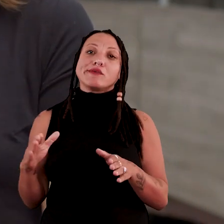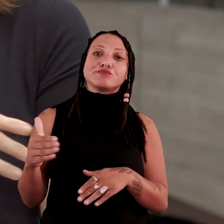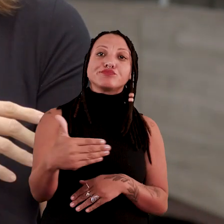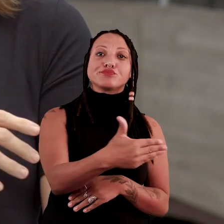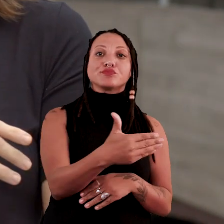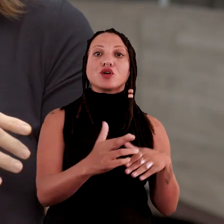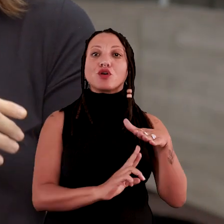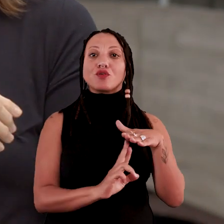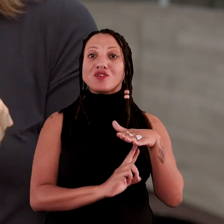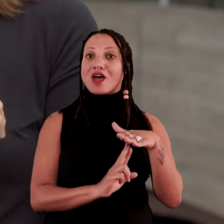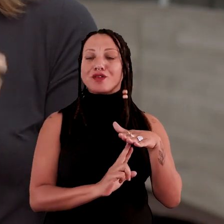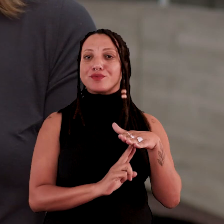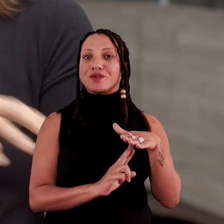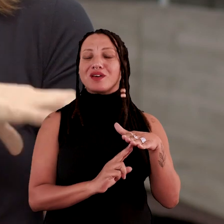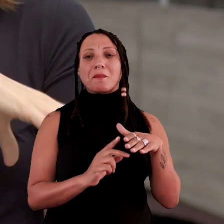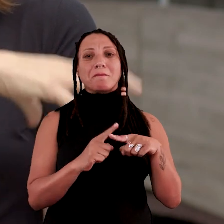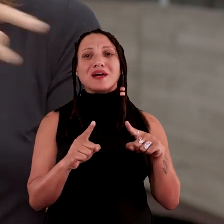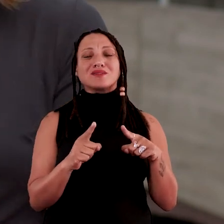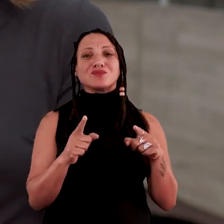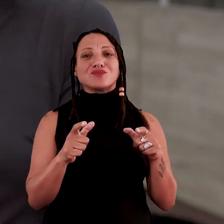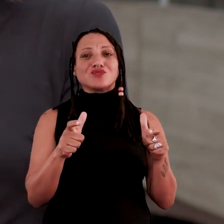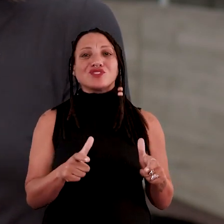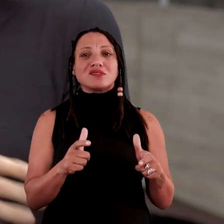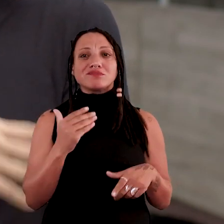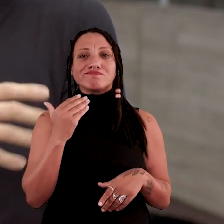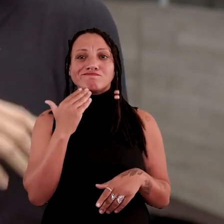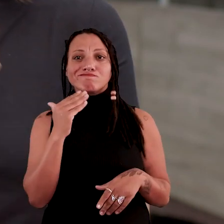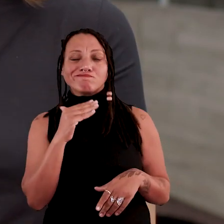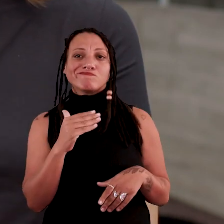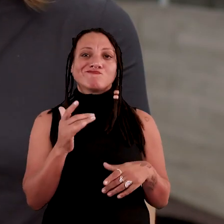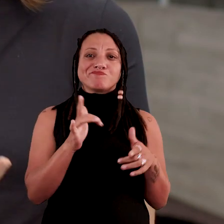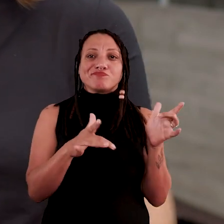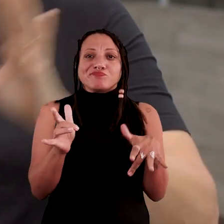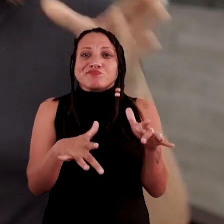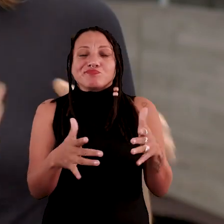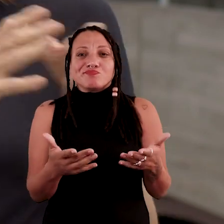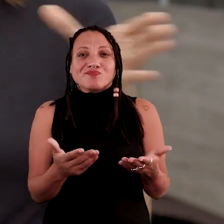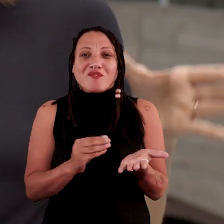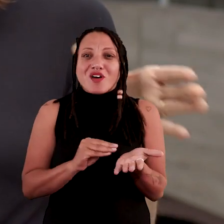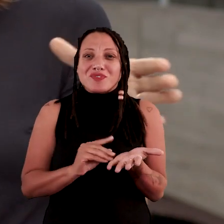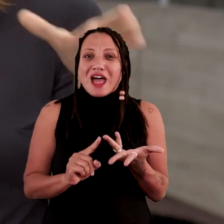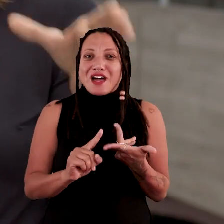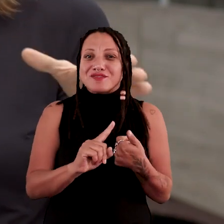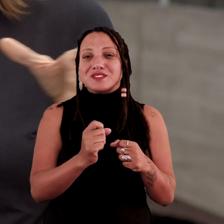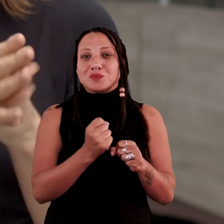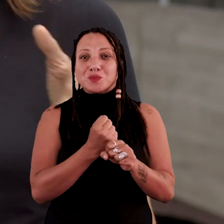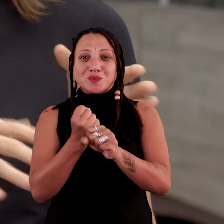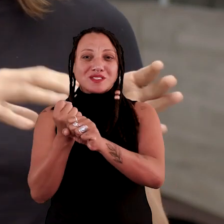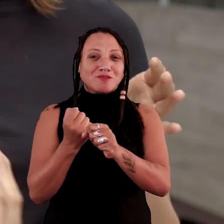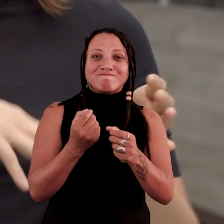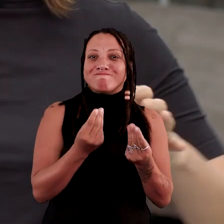abandonado da cidade mesmo. E o projeto veio ocupar esse espaço com 3 baias de